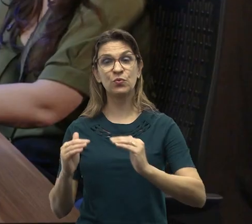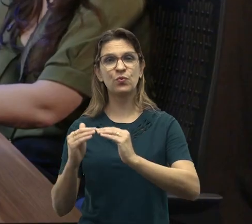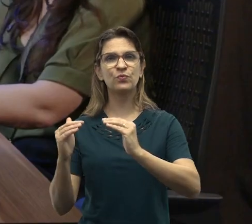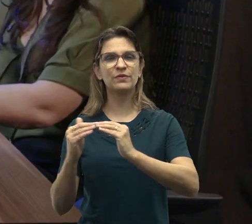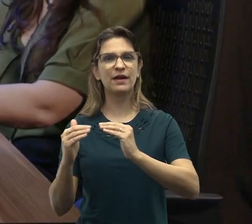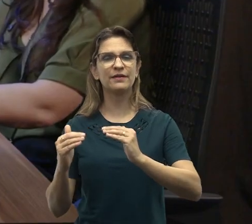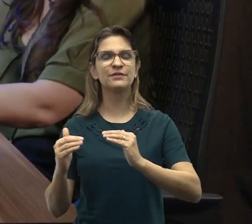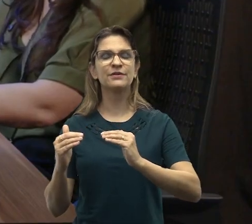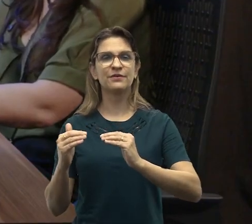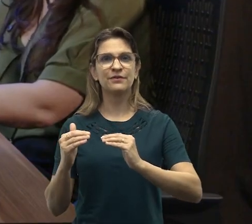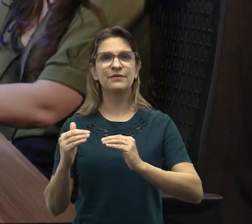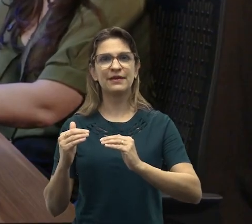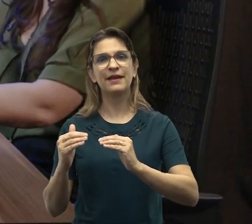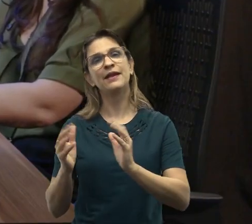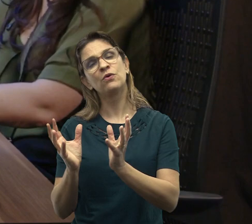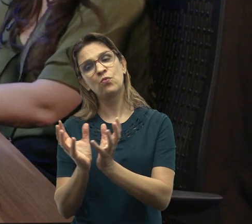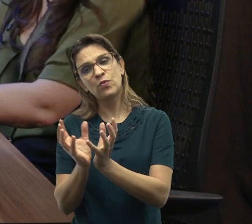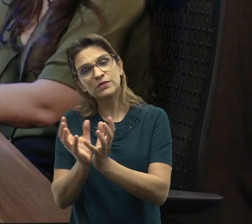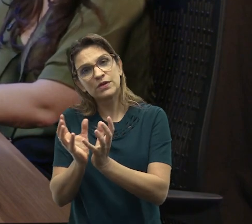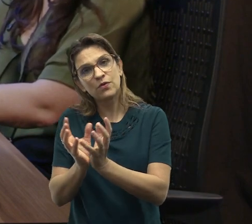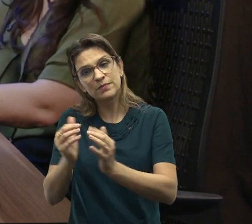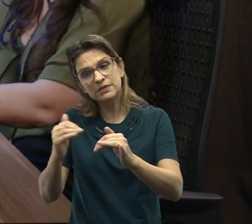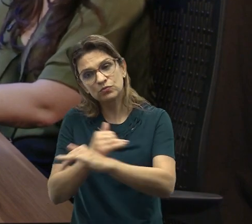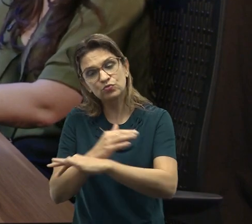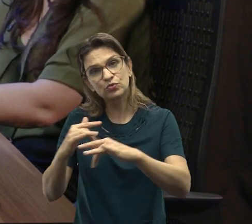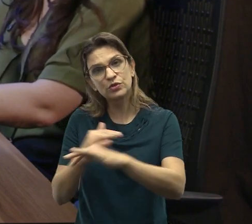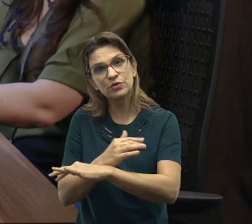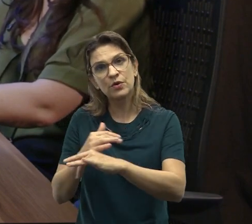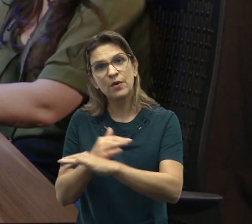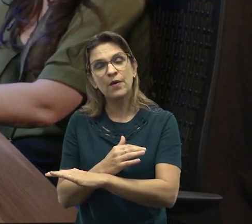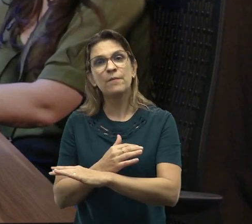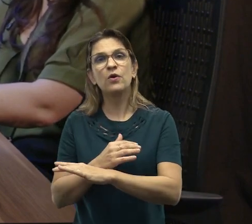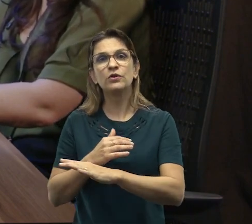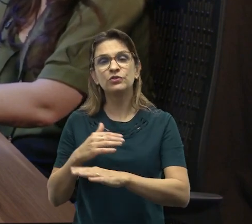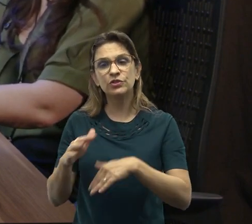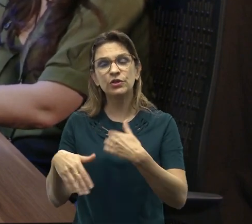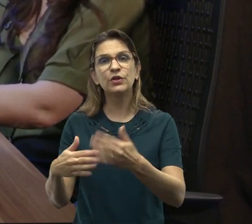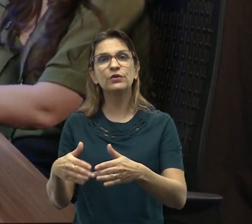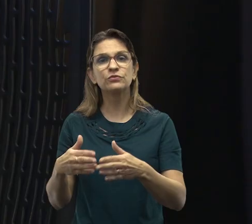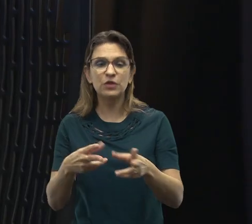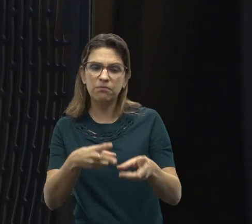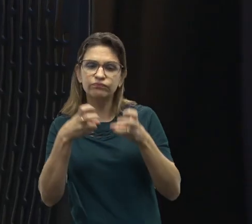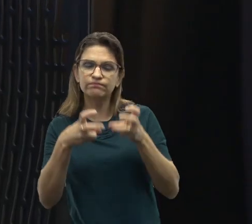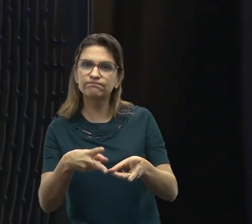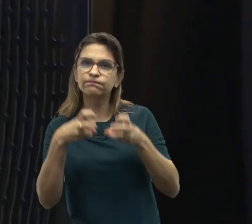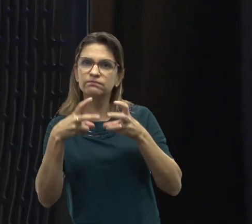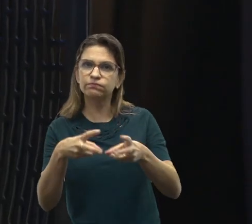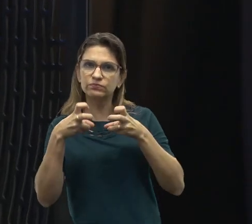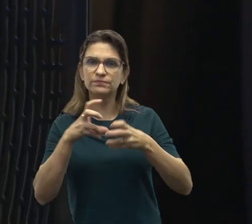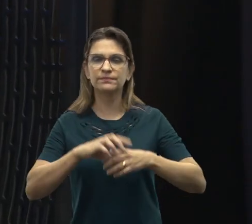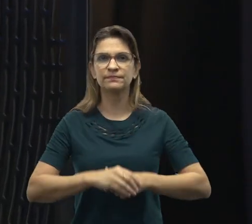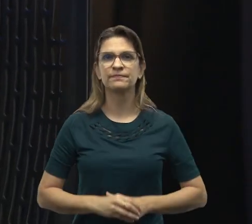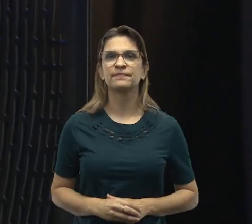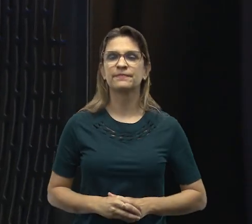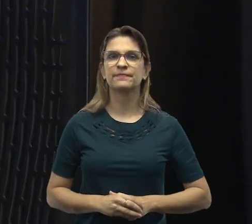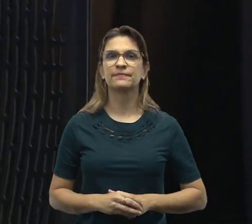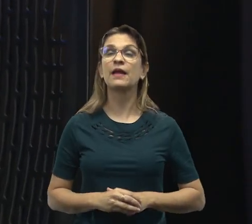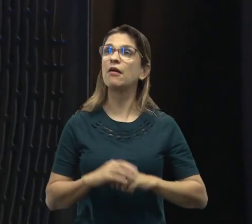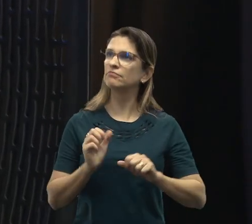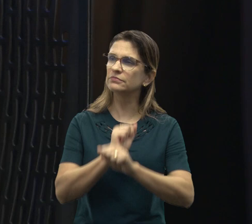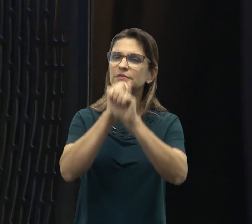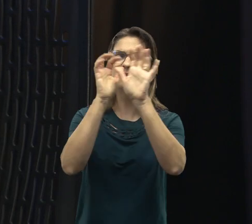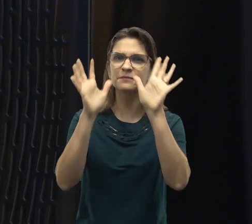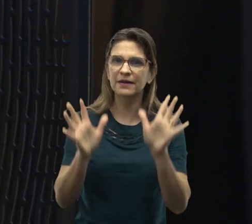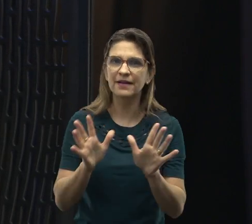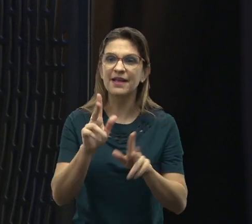gente continue monitorando essas queixas ao longo do nosso mandato. E além disso, muito transparente, né, doutor Lívio? Assim, a